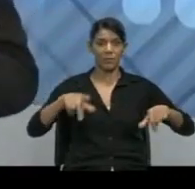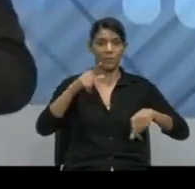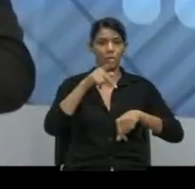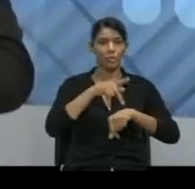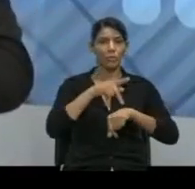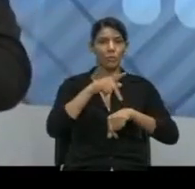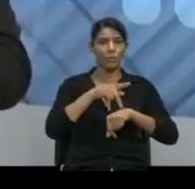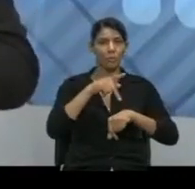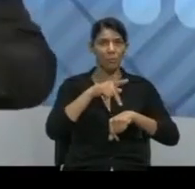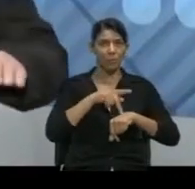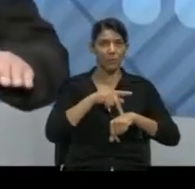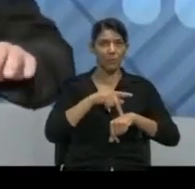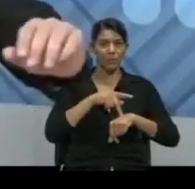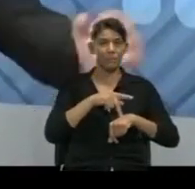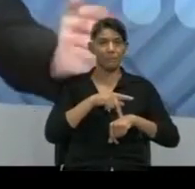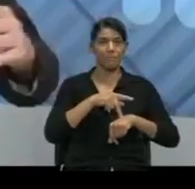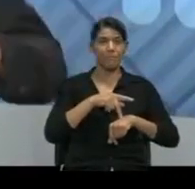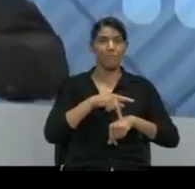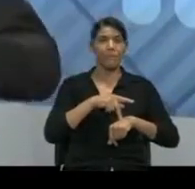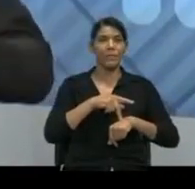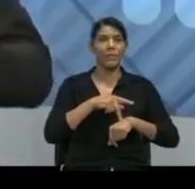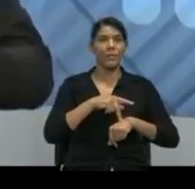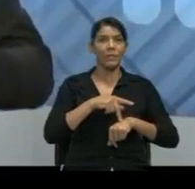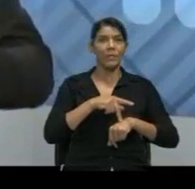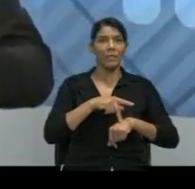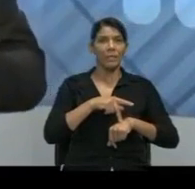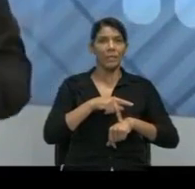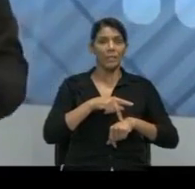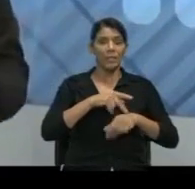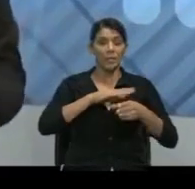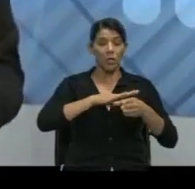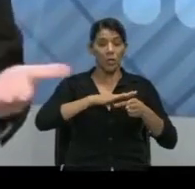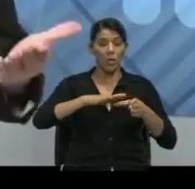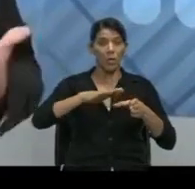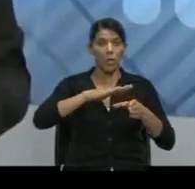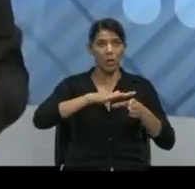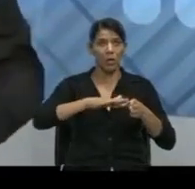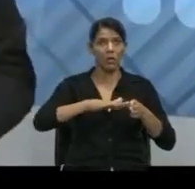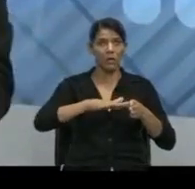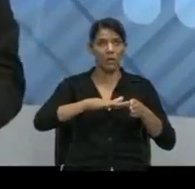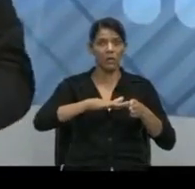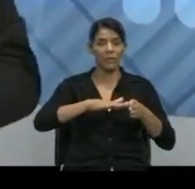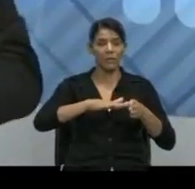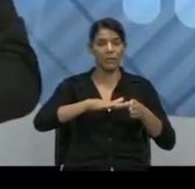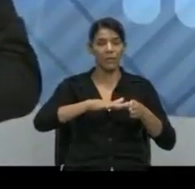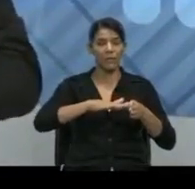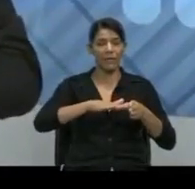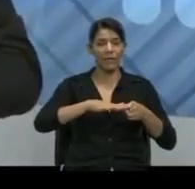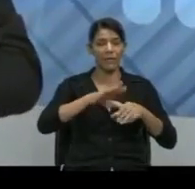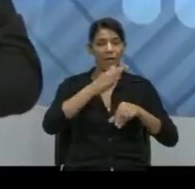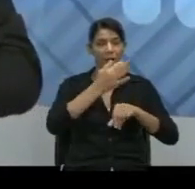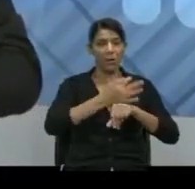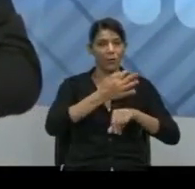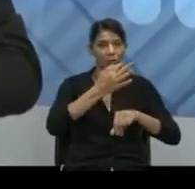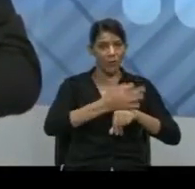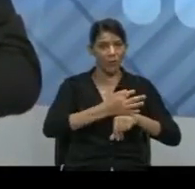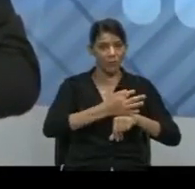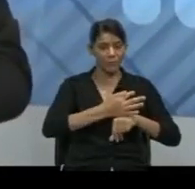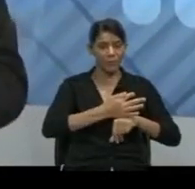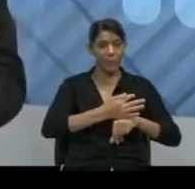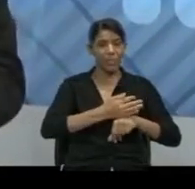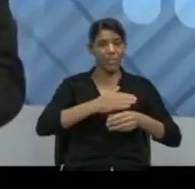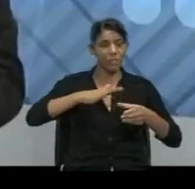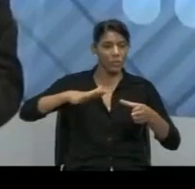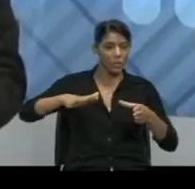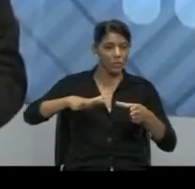né? Joga graduada, brita, coloca a armação e concreta e forma o piso da nossa casa.